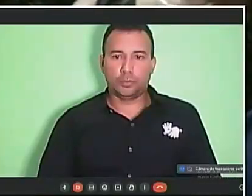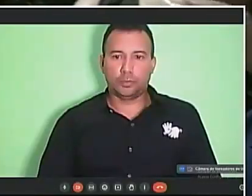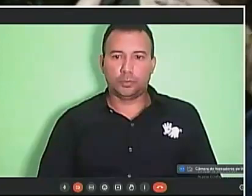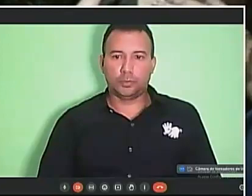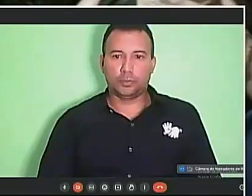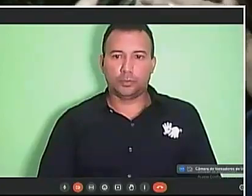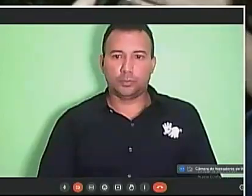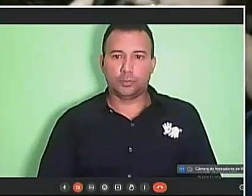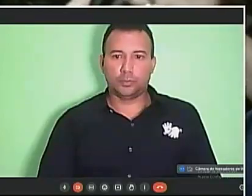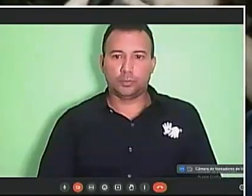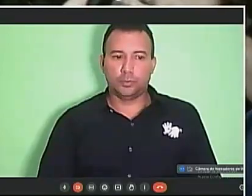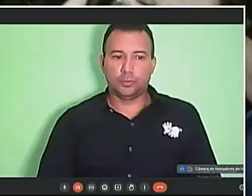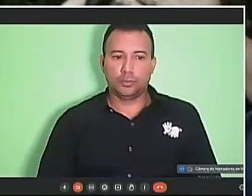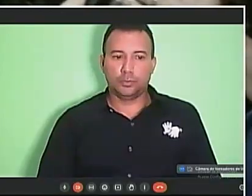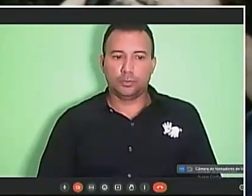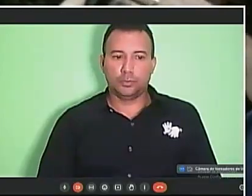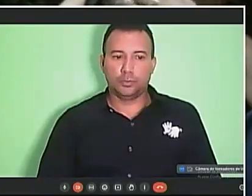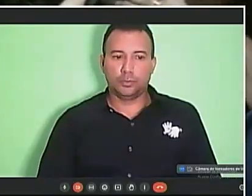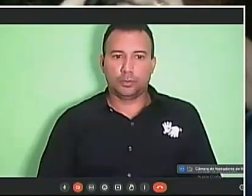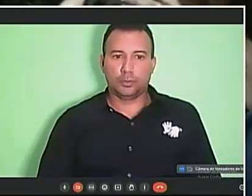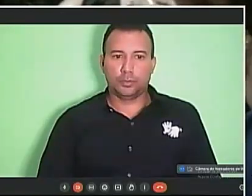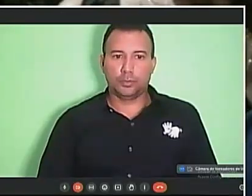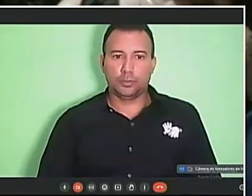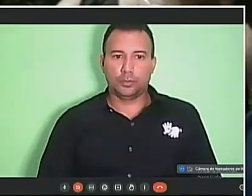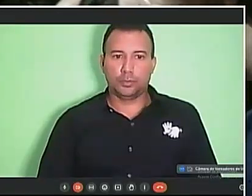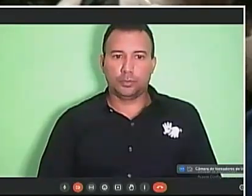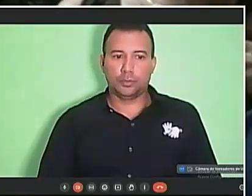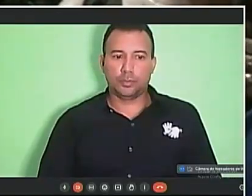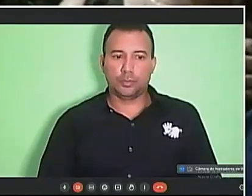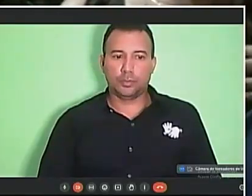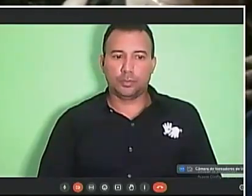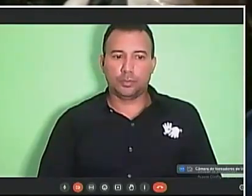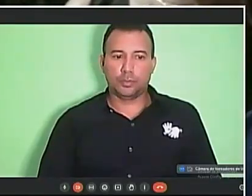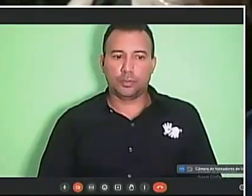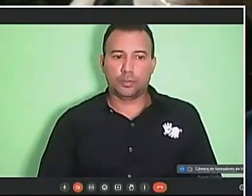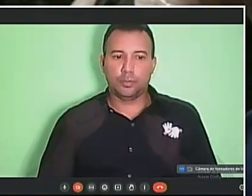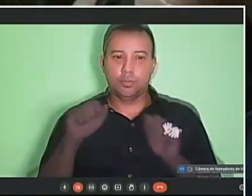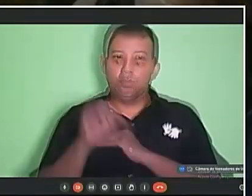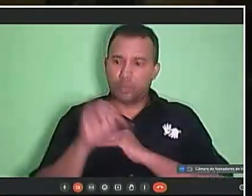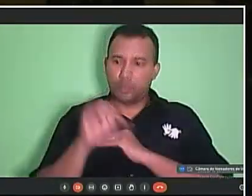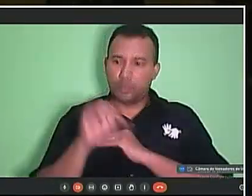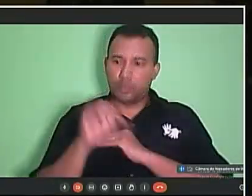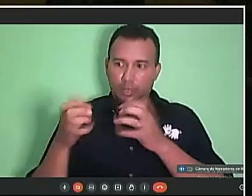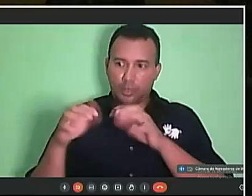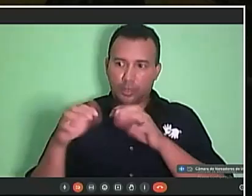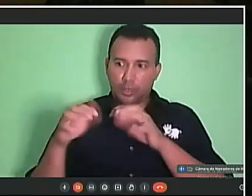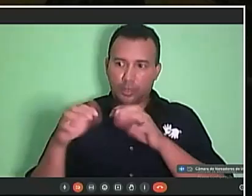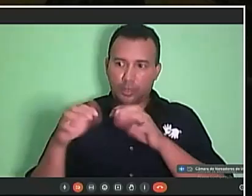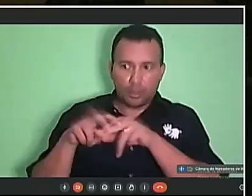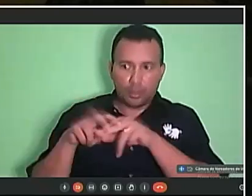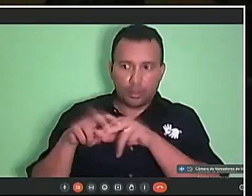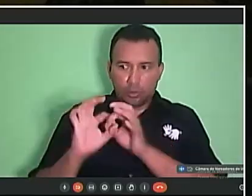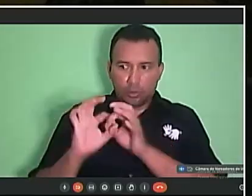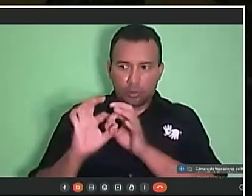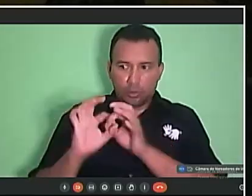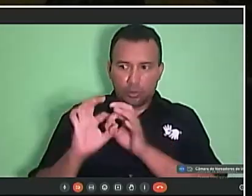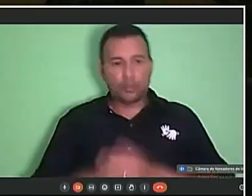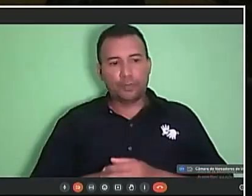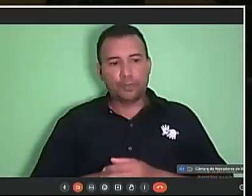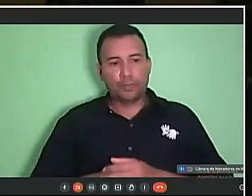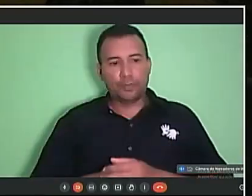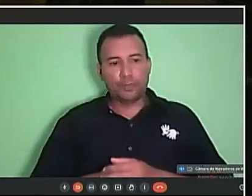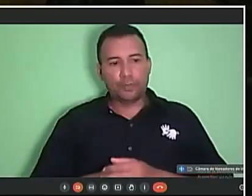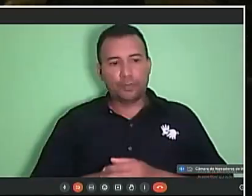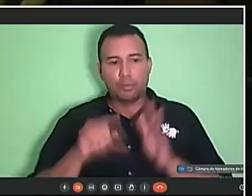no momento inicial, faremos a leitura das perguntas que foram enviadas por e-mail. Pergunta da senhora